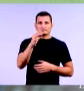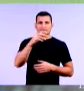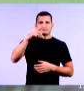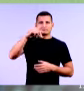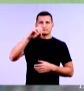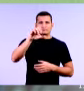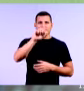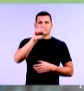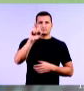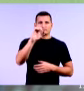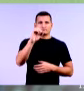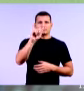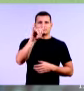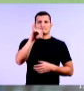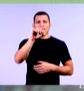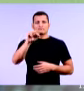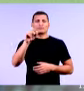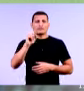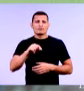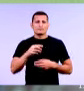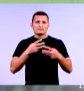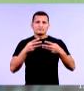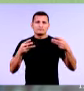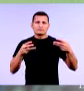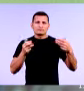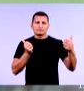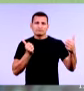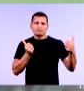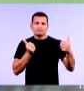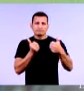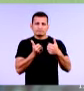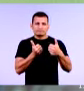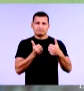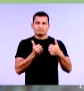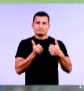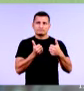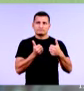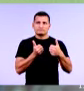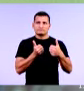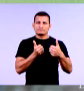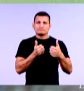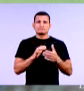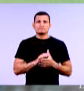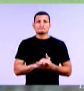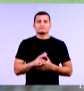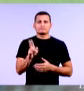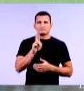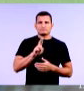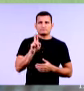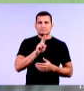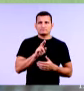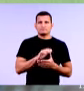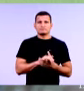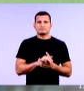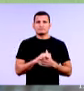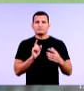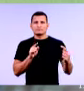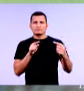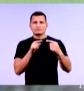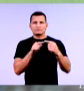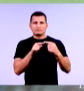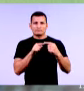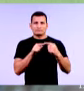pessoais? São redes de curta distância, centradas no indivíduo, usadas para conectar